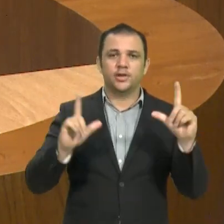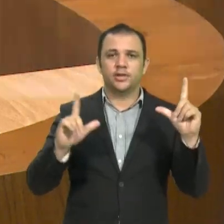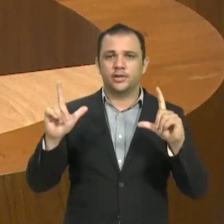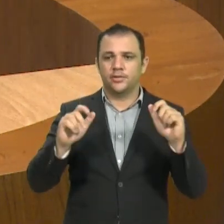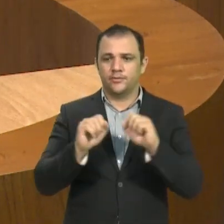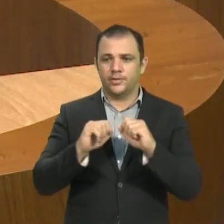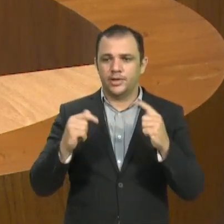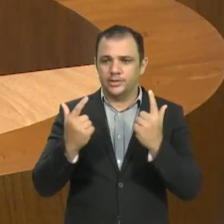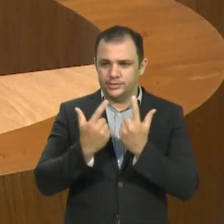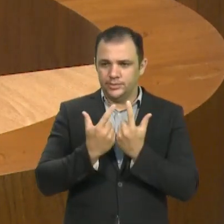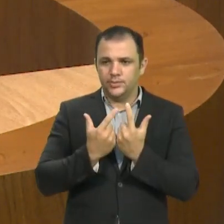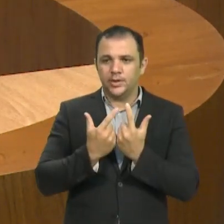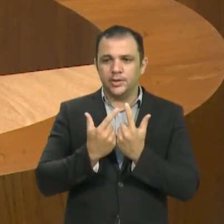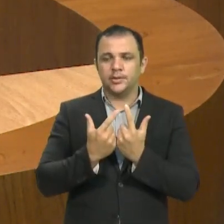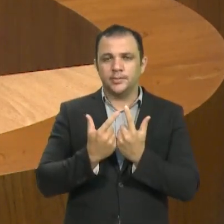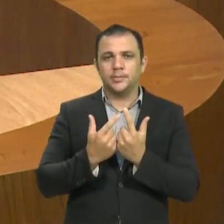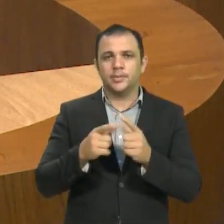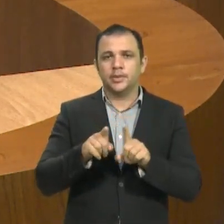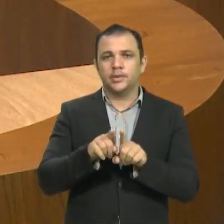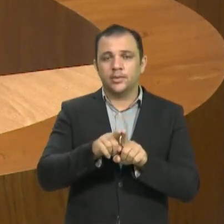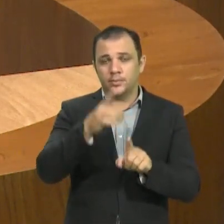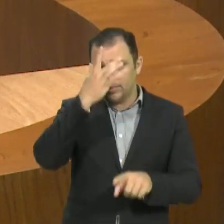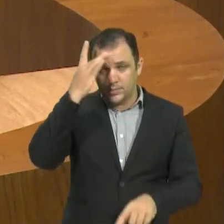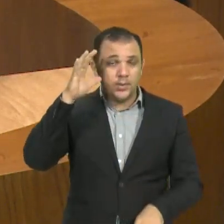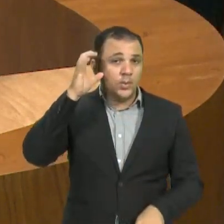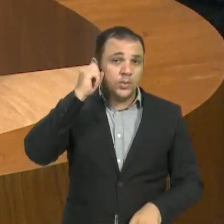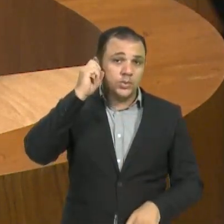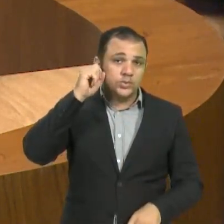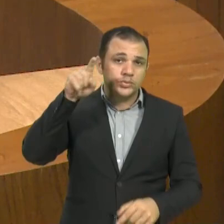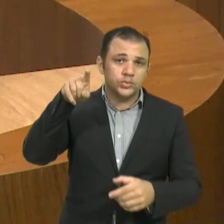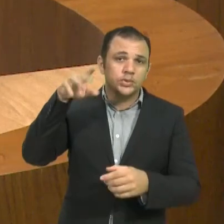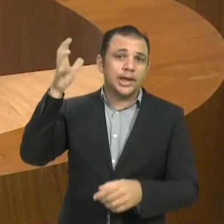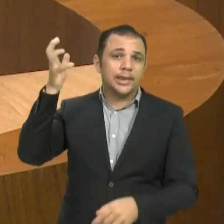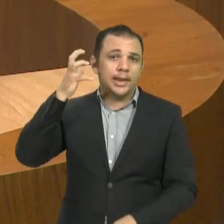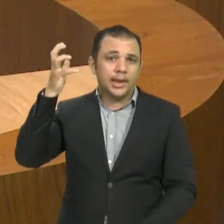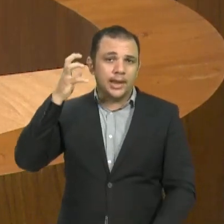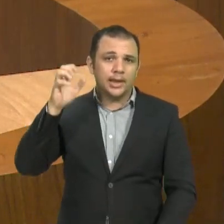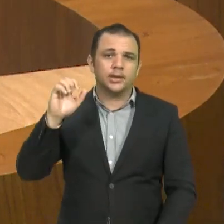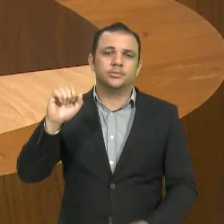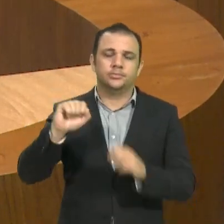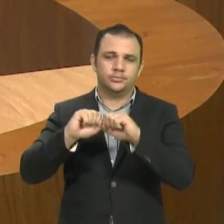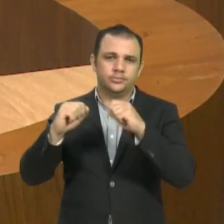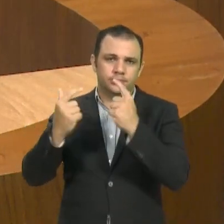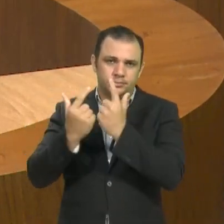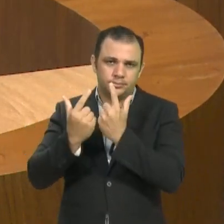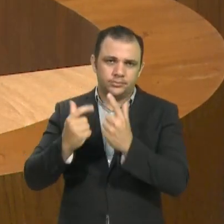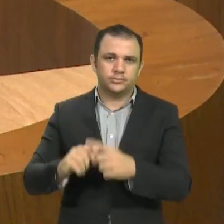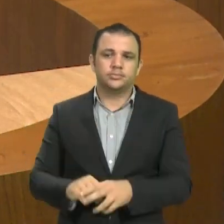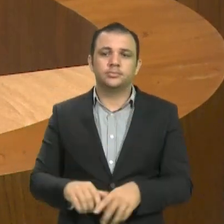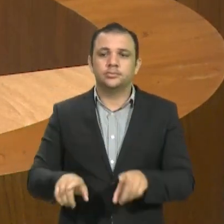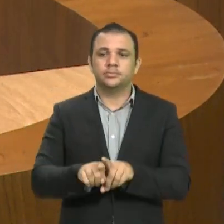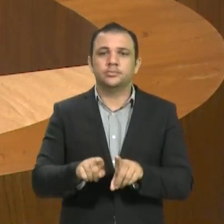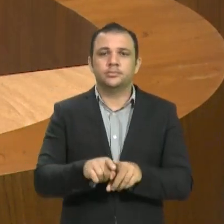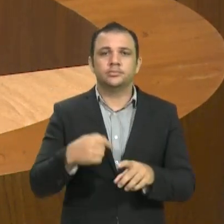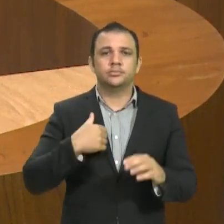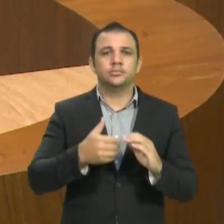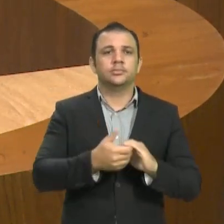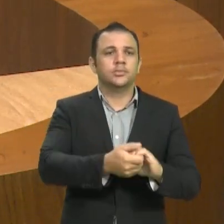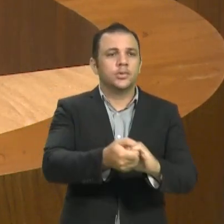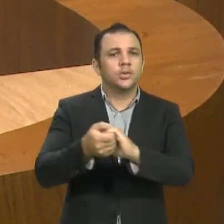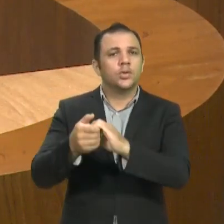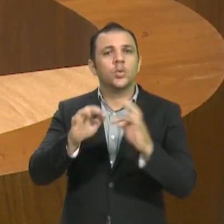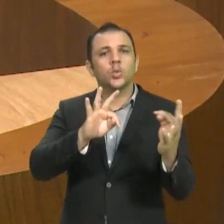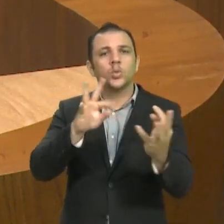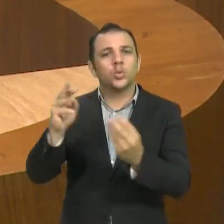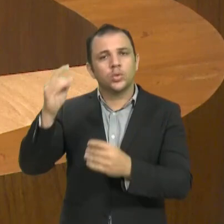e Rádio Assembleia. E cumprimentar também a todos os colegas aqui presentes.